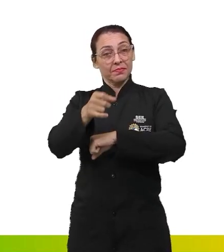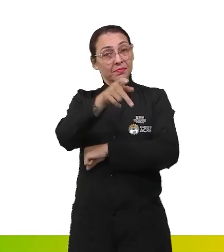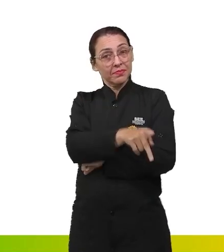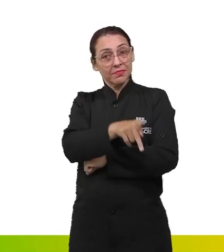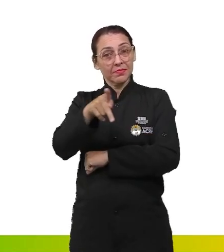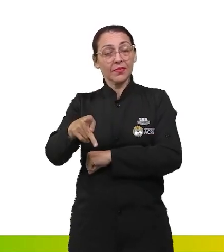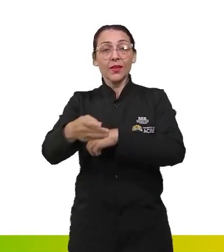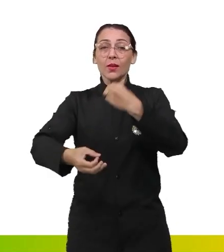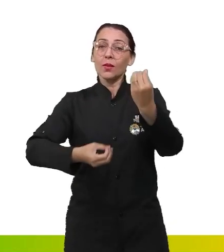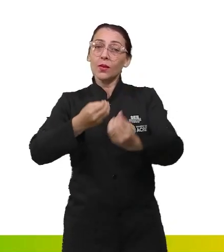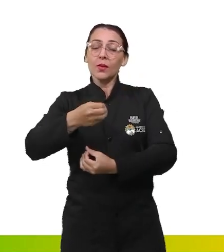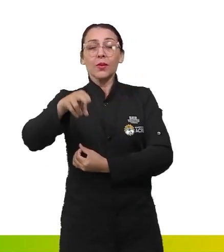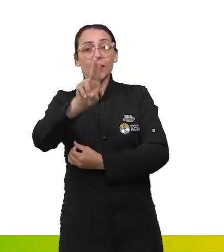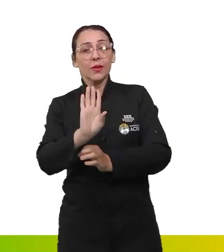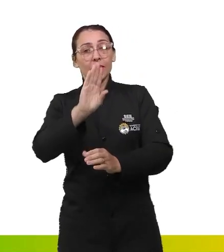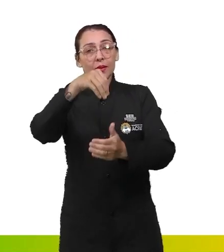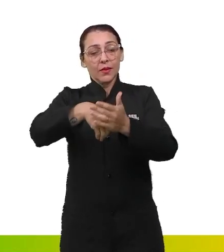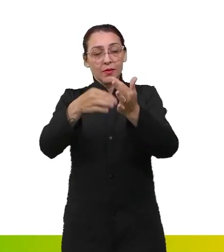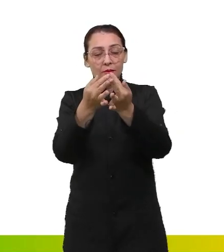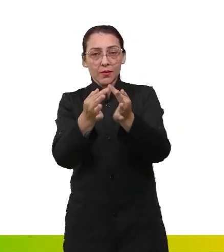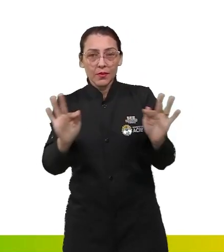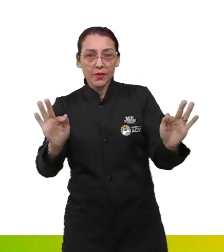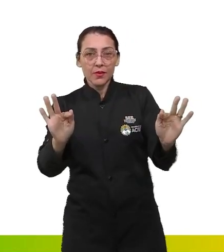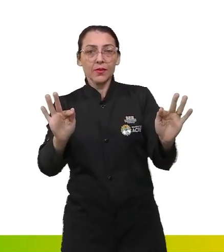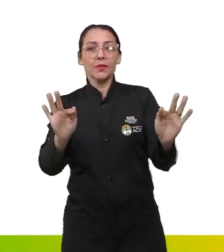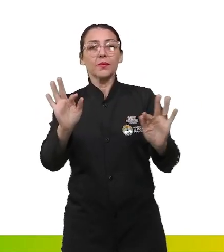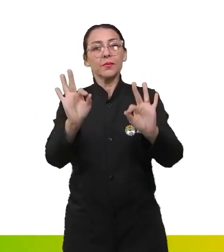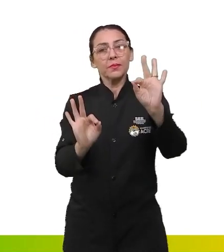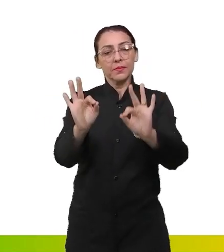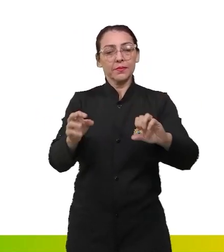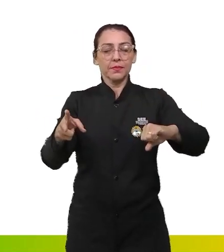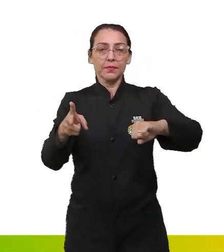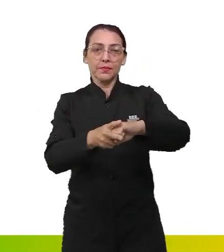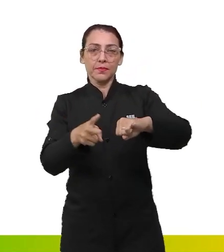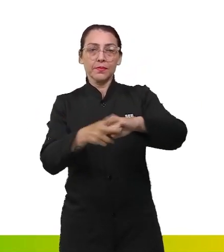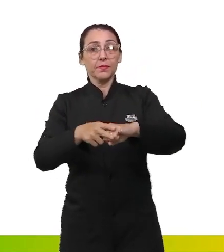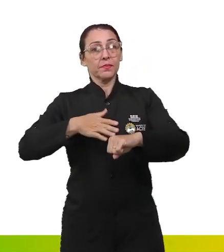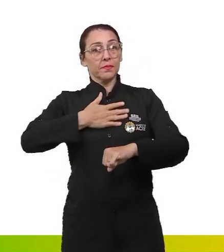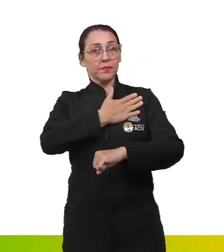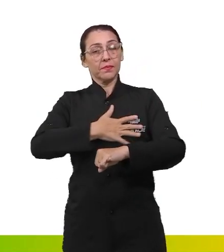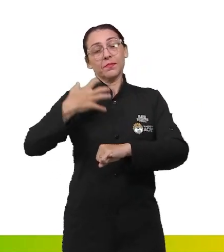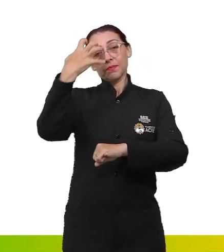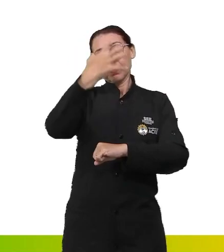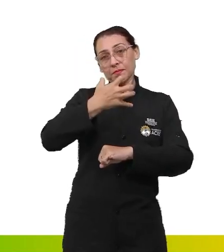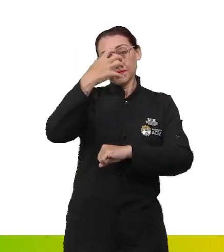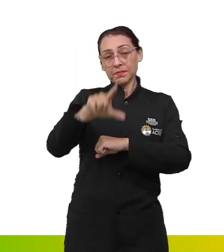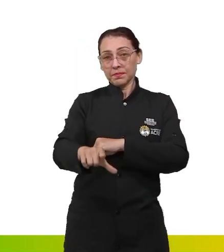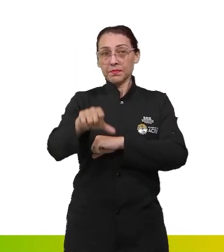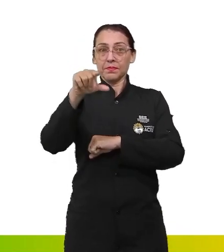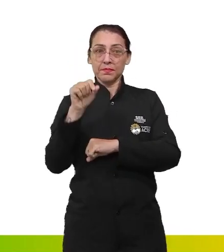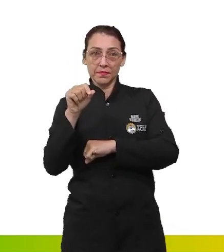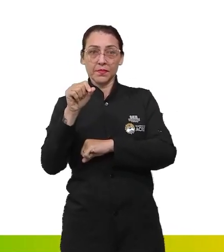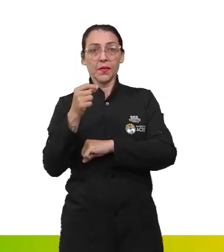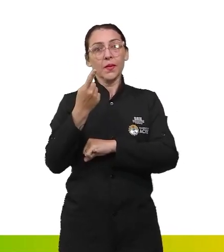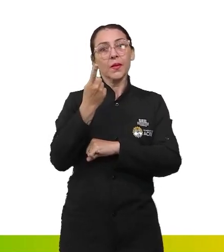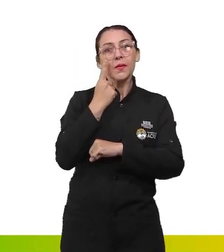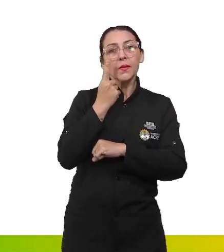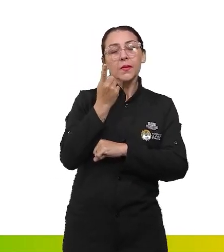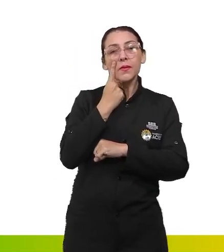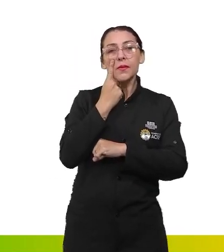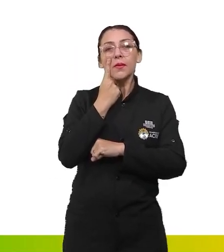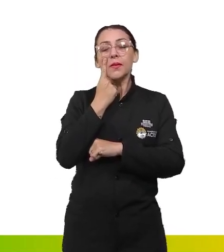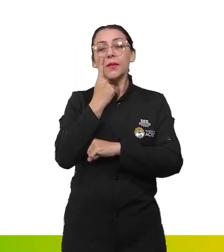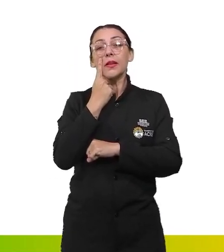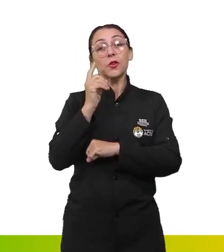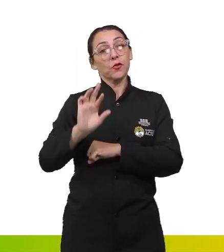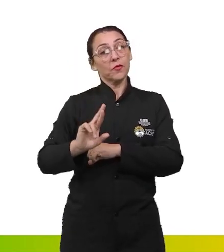Professor, como utilizamos dentro de uma frase essa construção do verbo gostar, encantar ou interessar? Aí é interessante, galera, é um pouco diferente da